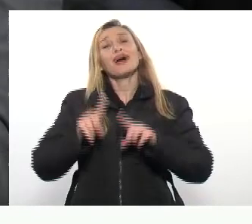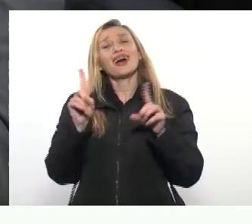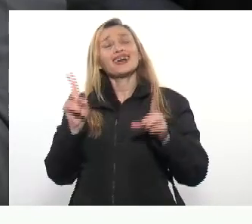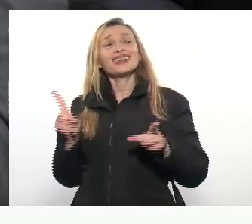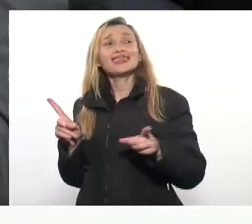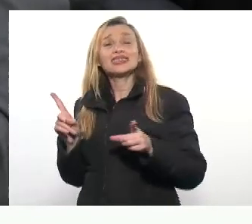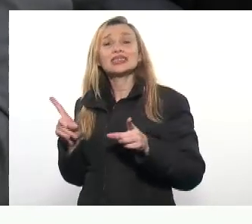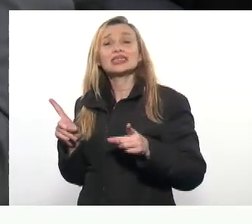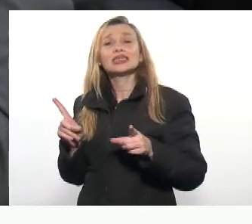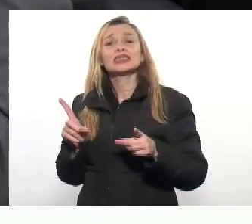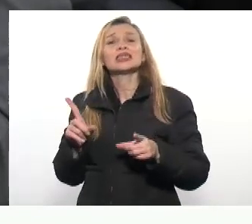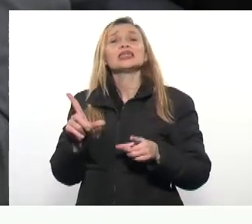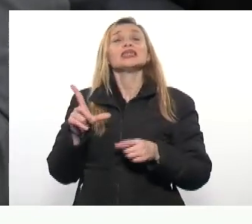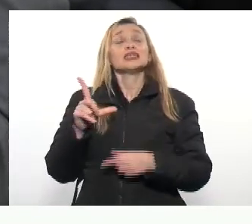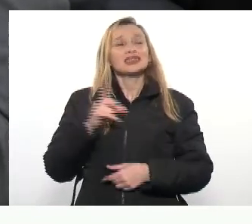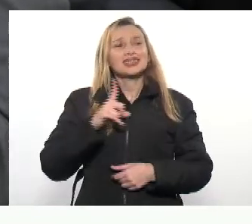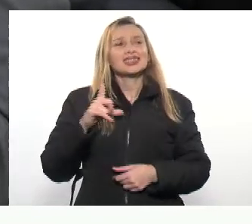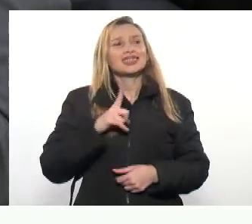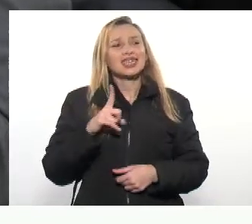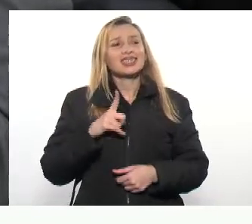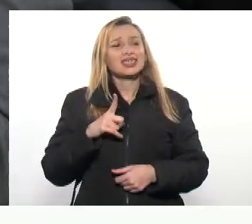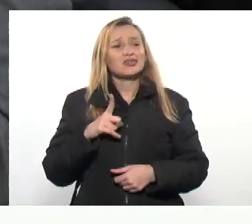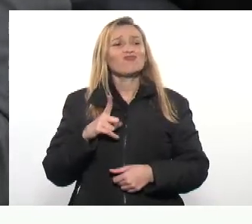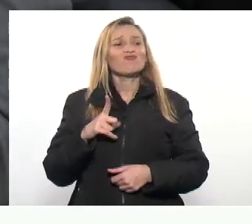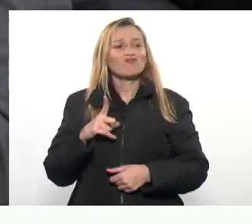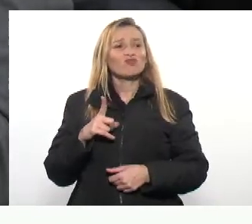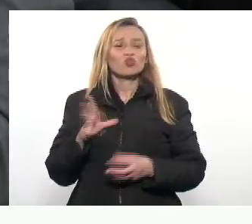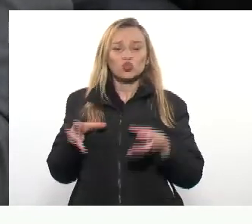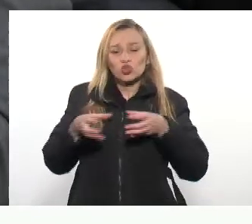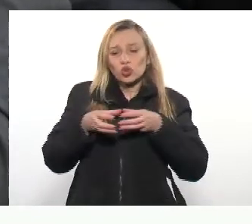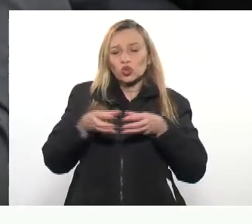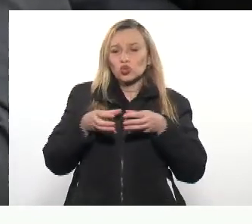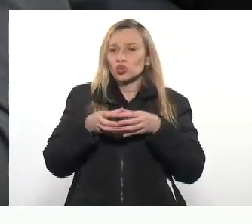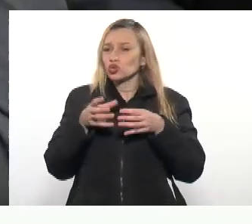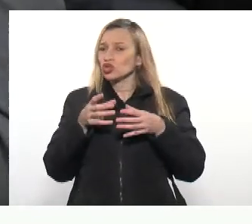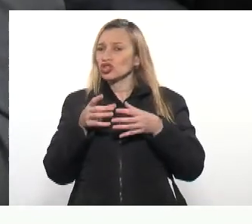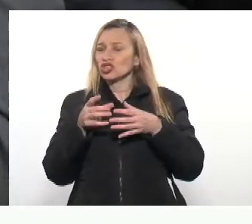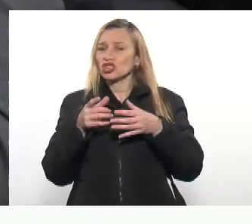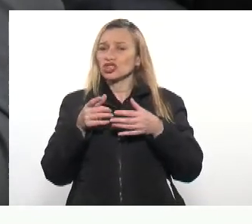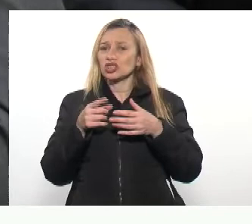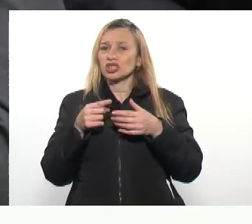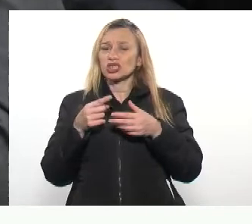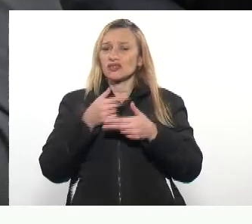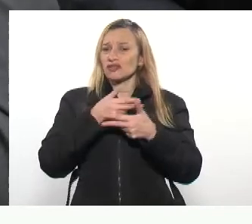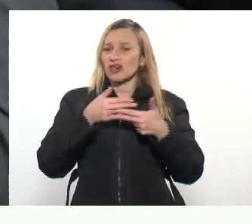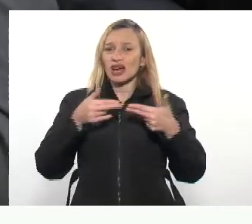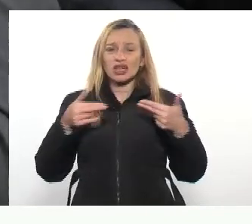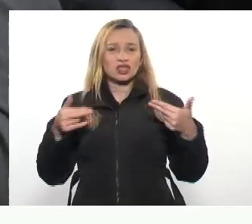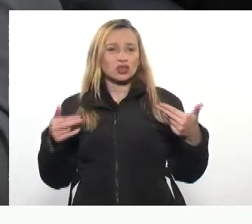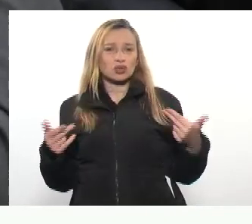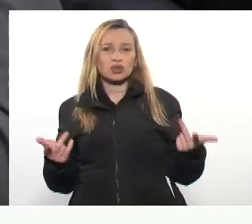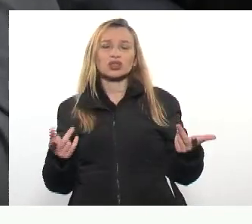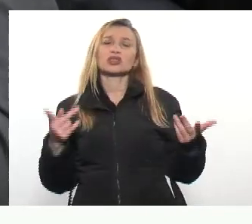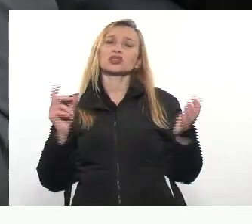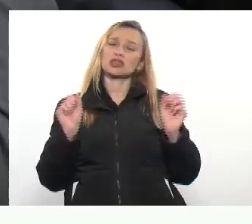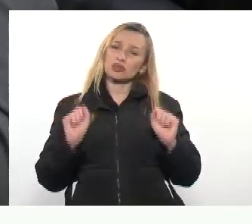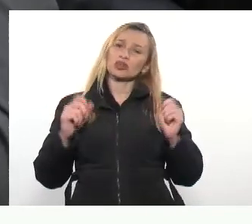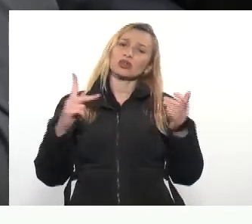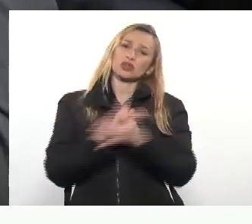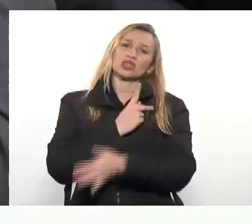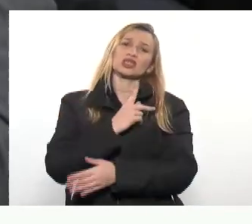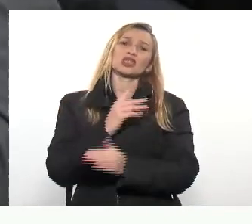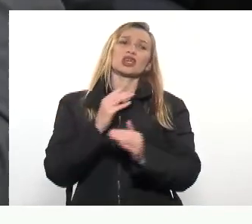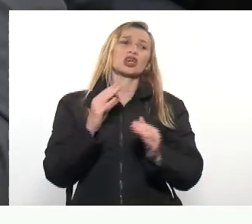mas de fato existem um conjunto de fatores que passa pela questão da renda, passa pela questão do tamanho do